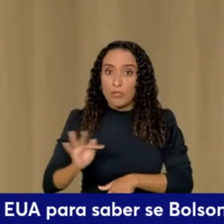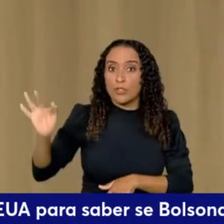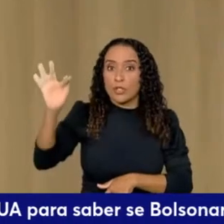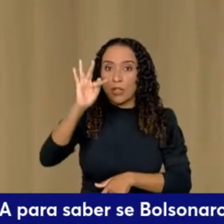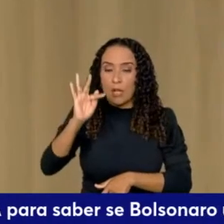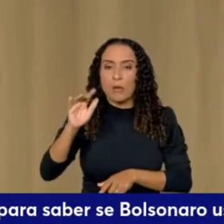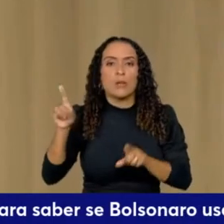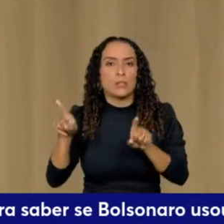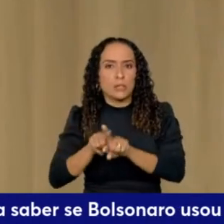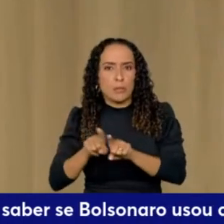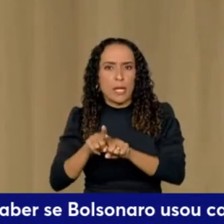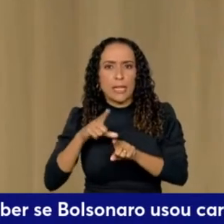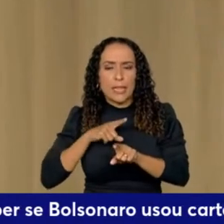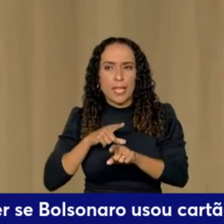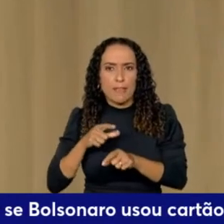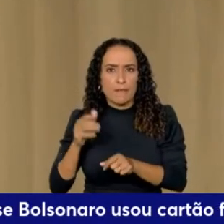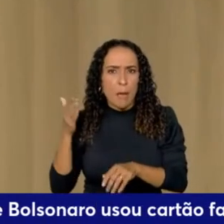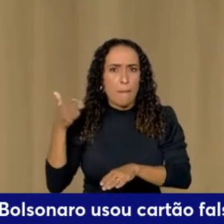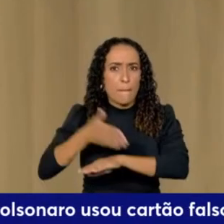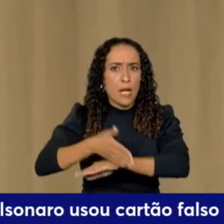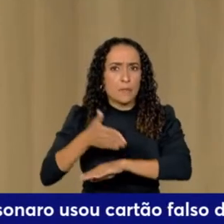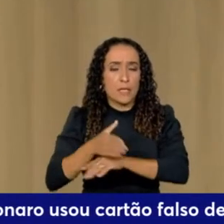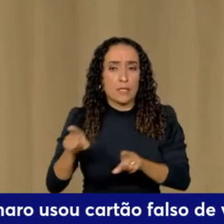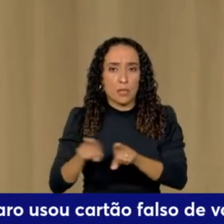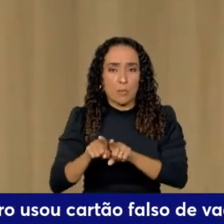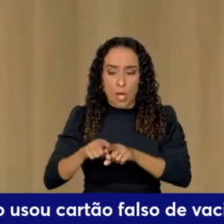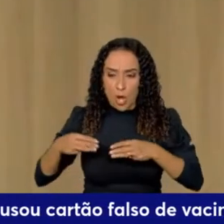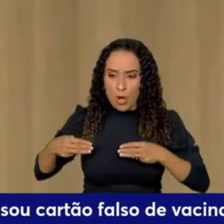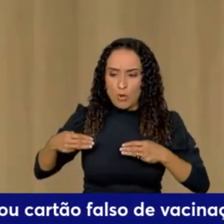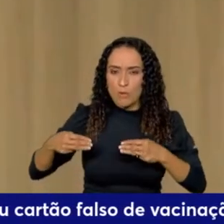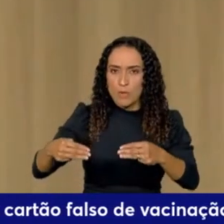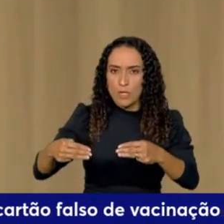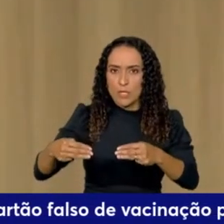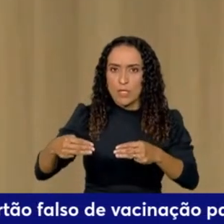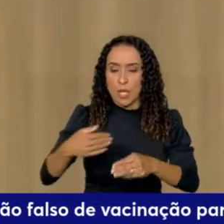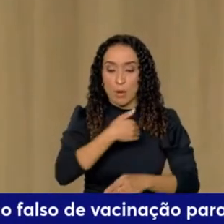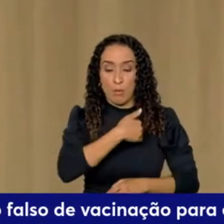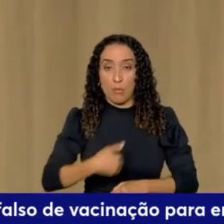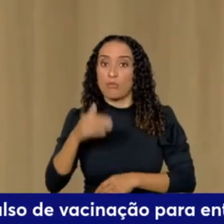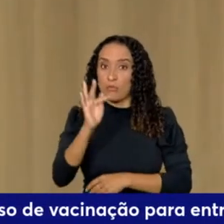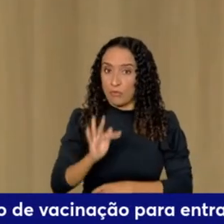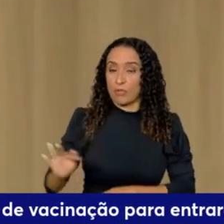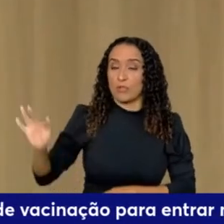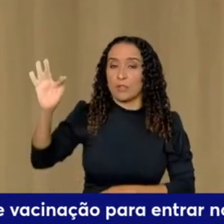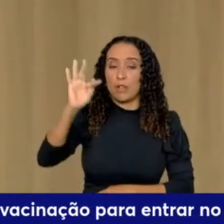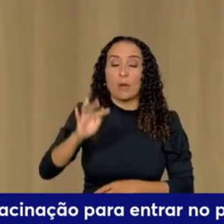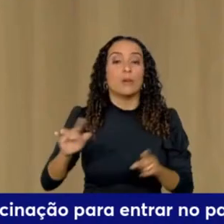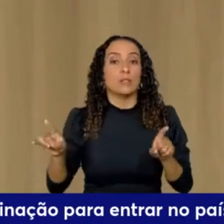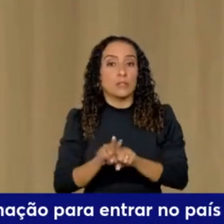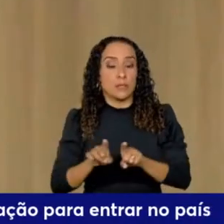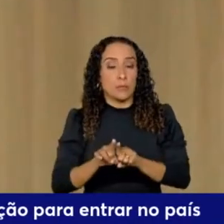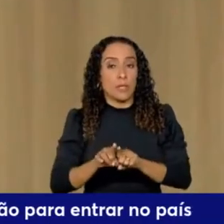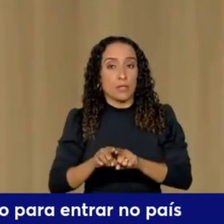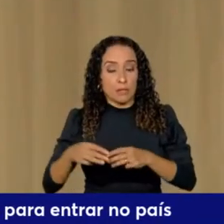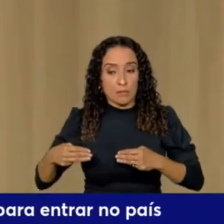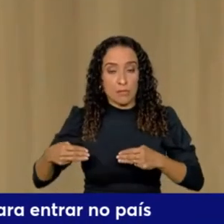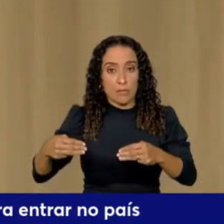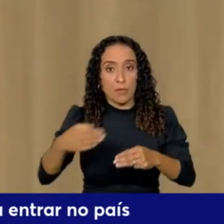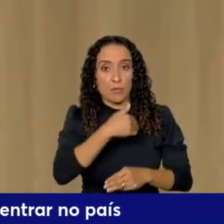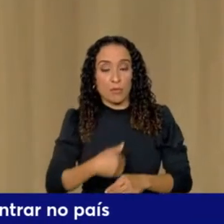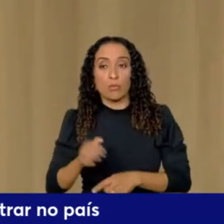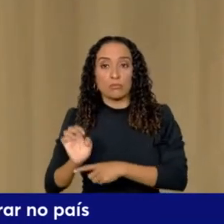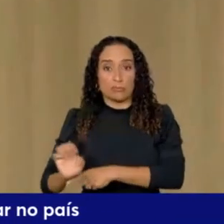contou com a participação do Ministério Público Federal e do Ministério Público